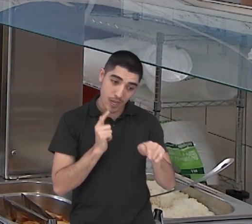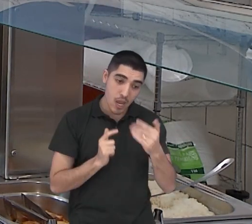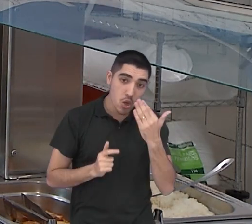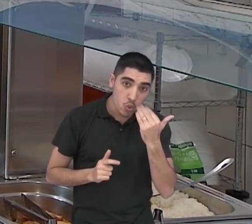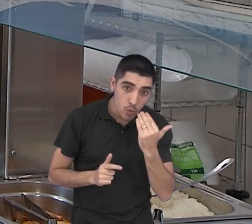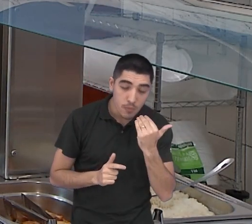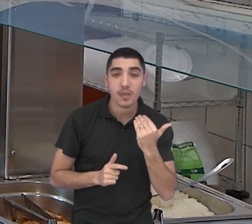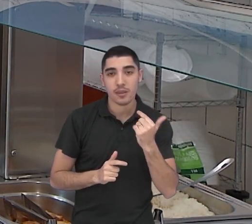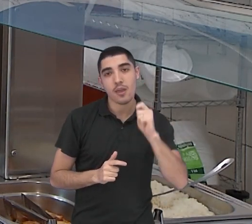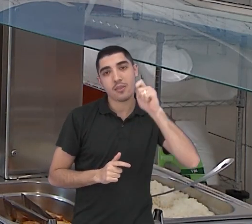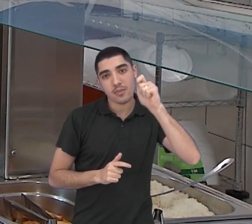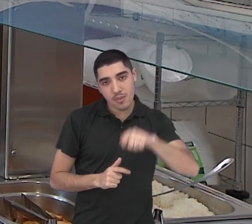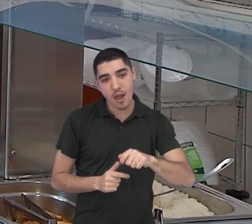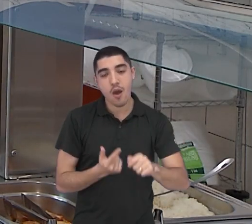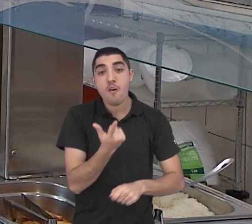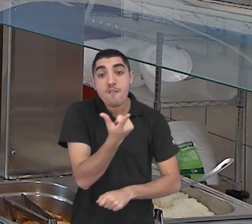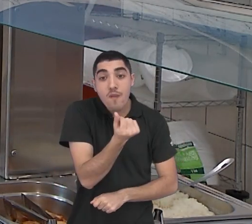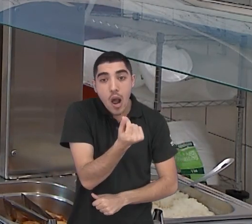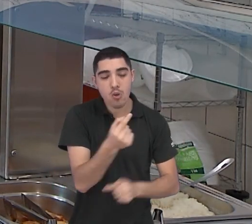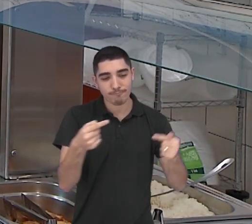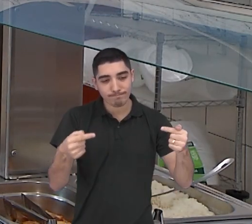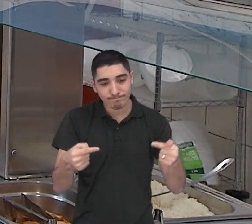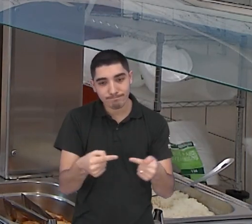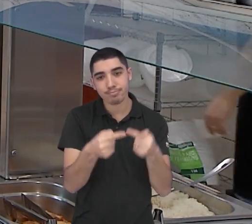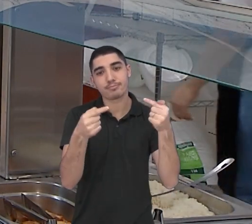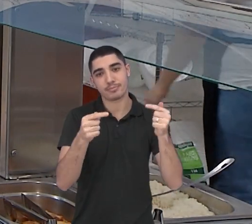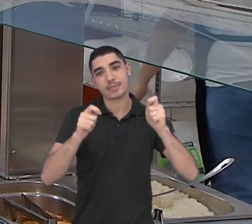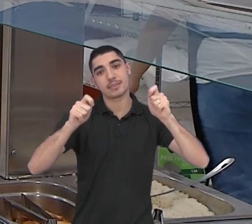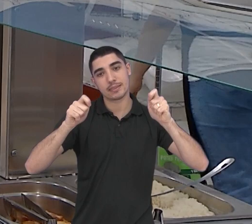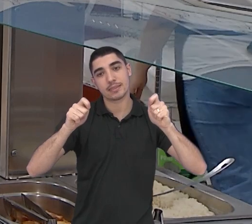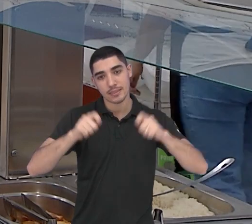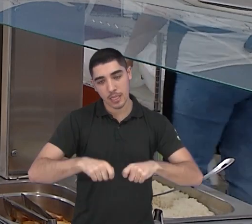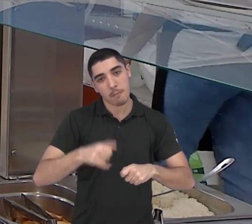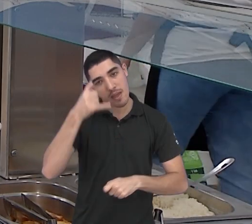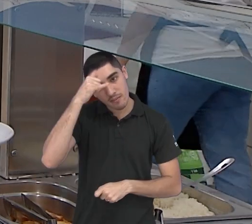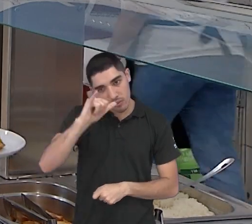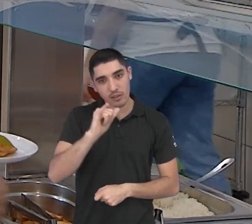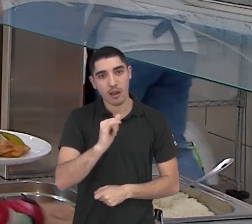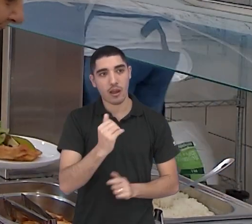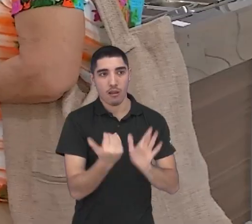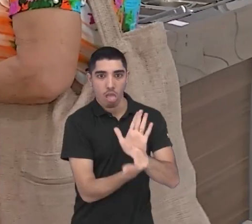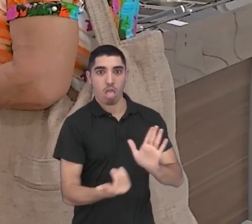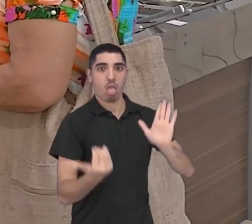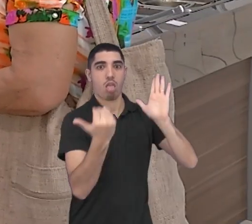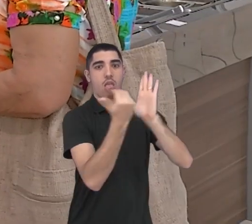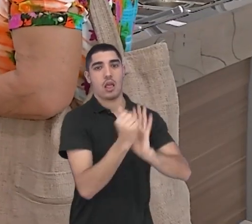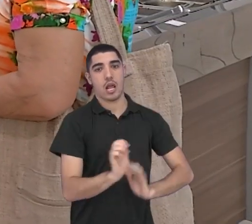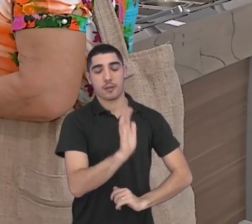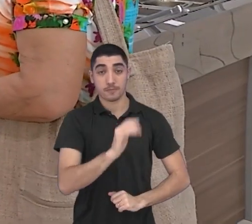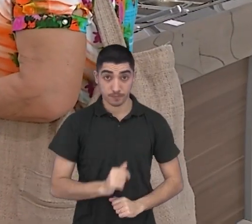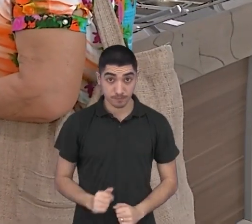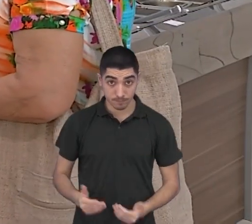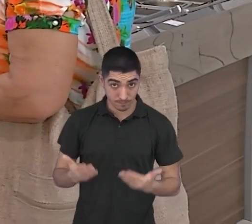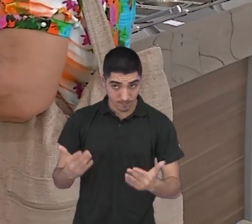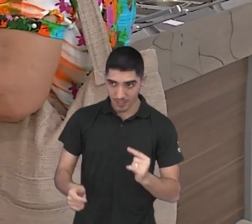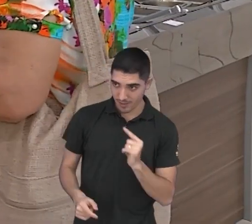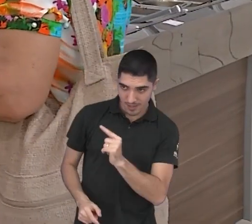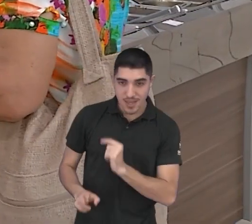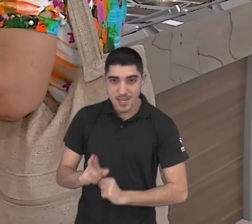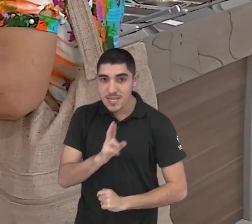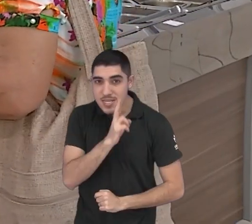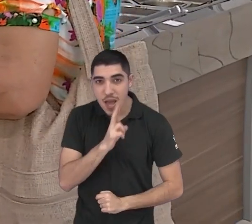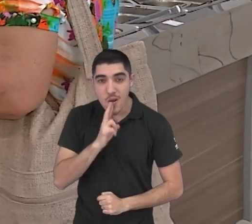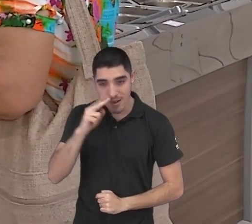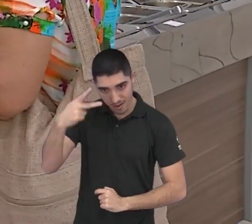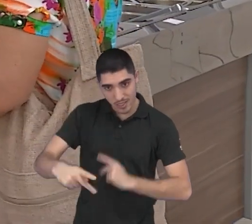da refeição ficar nesse preço que é de mercado e não precisar aumentar. Essa foi a saída encontrada por